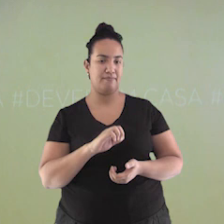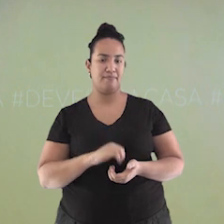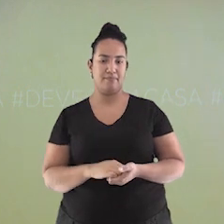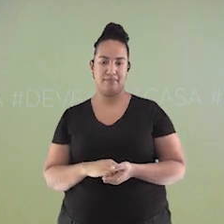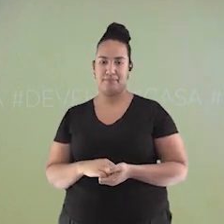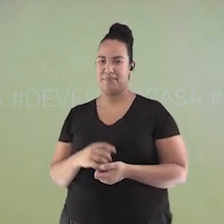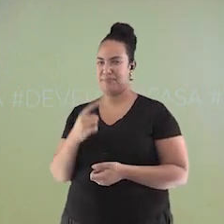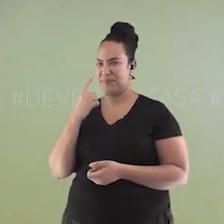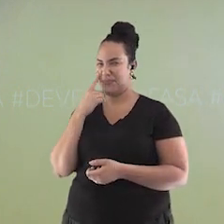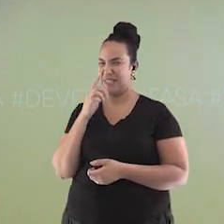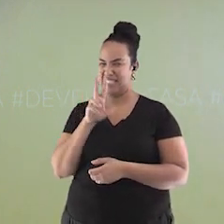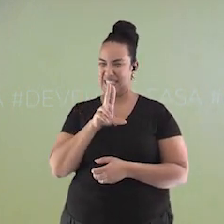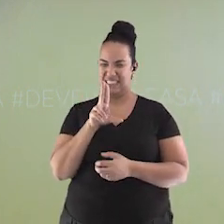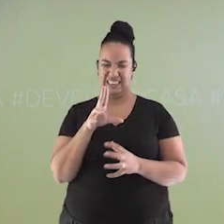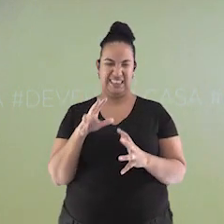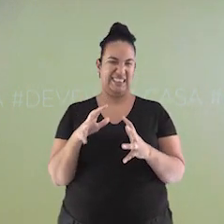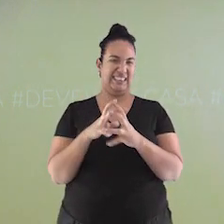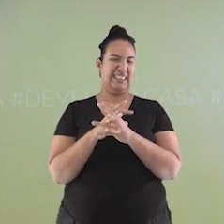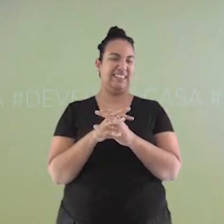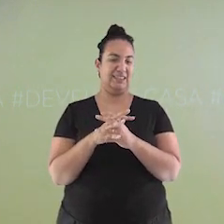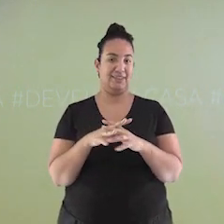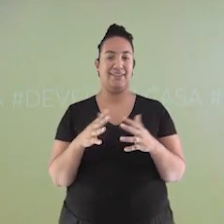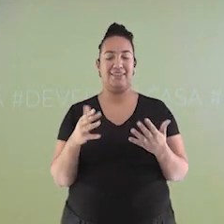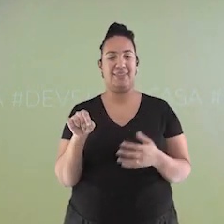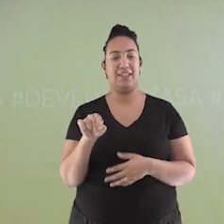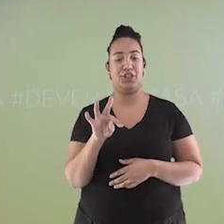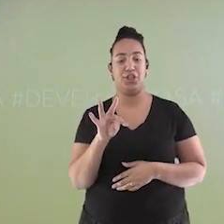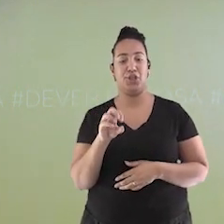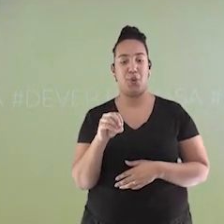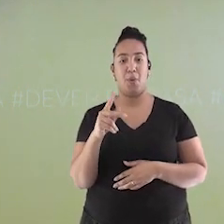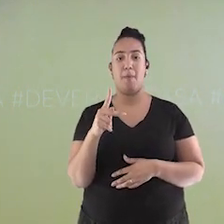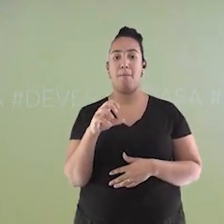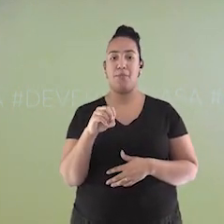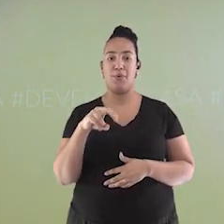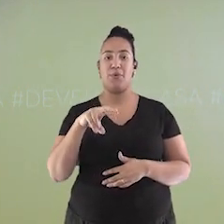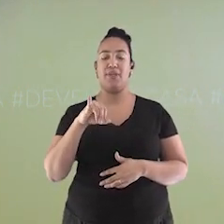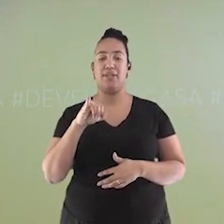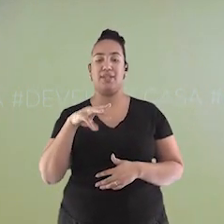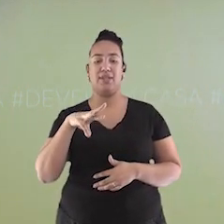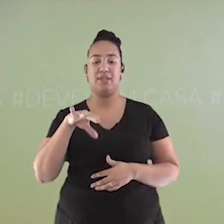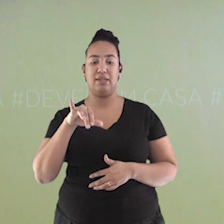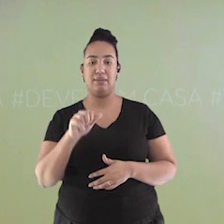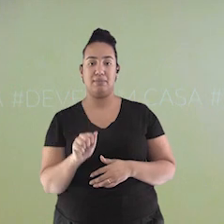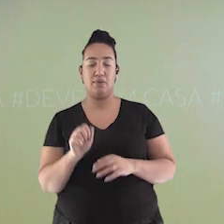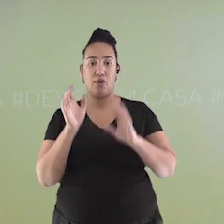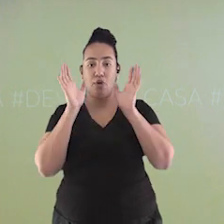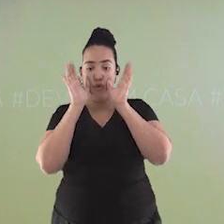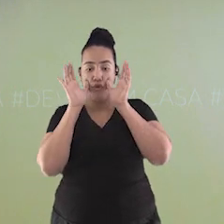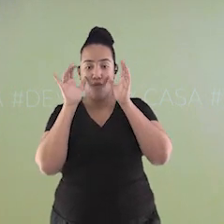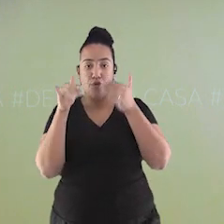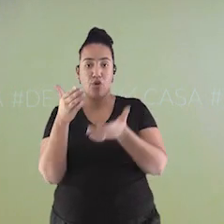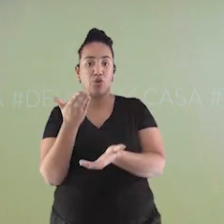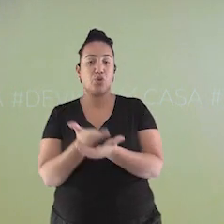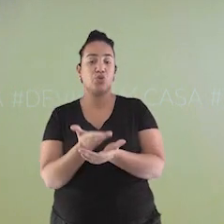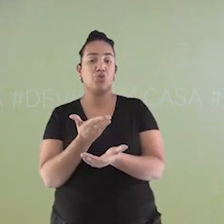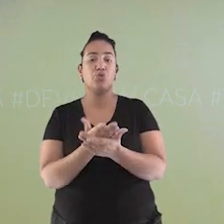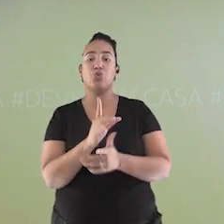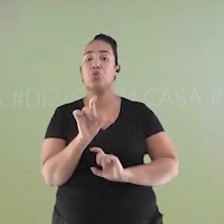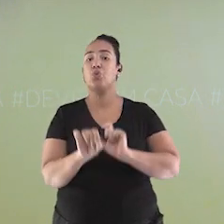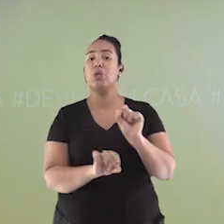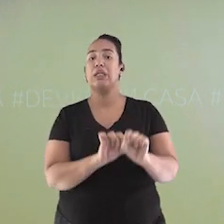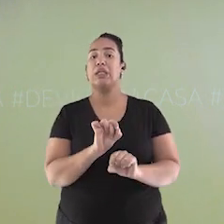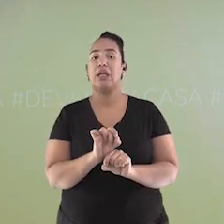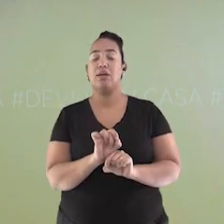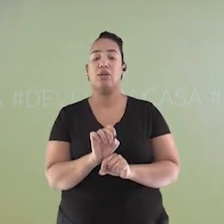Toponímia. É um nome complicado, né? A toponímia tem como foco de estudo o topônimo,